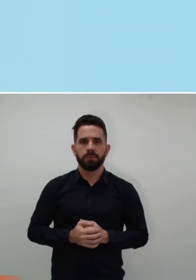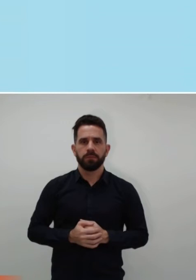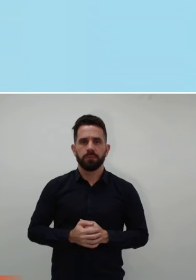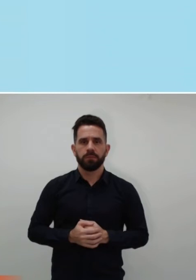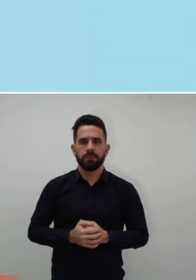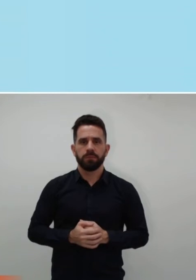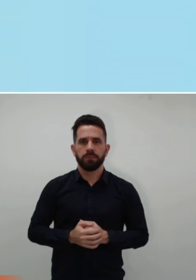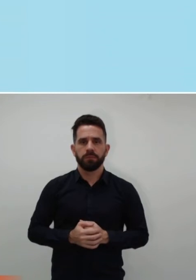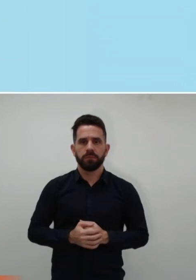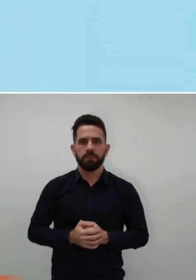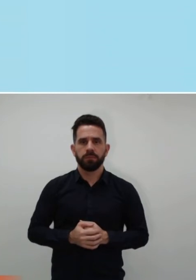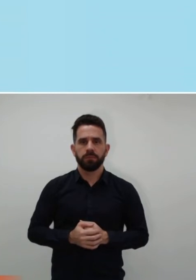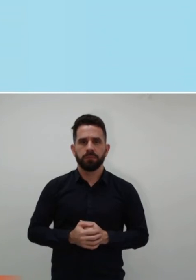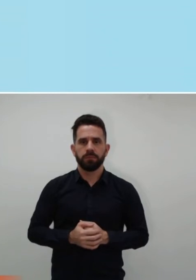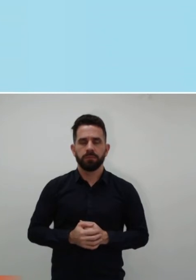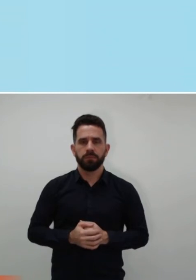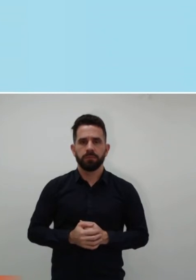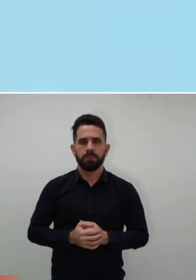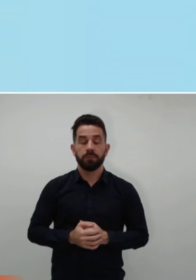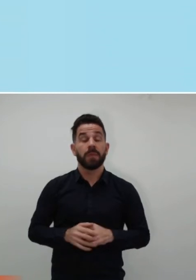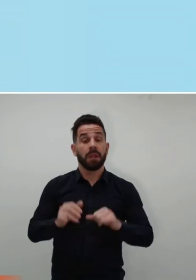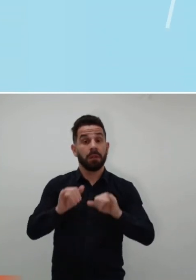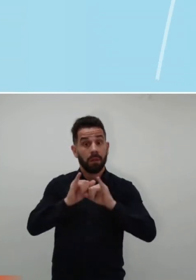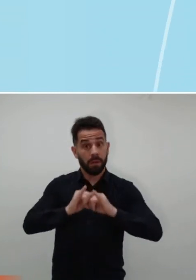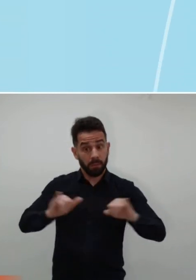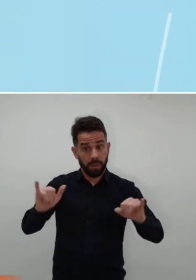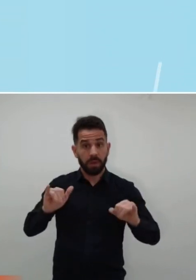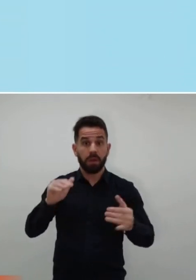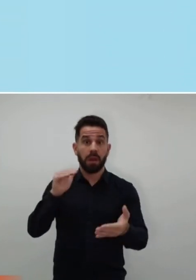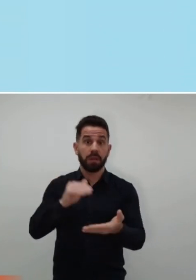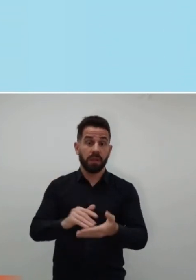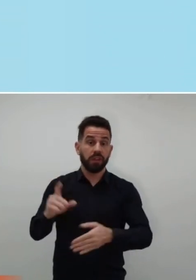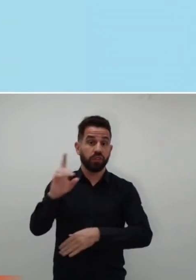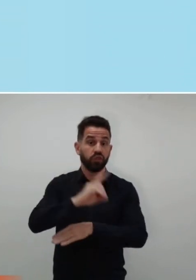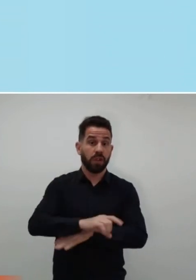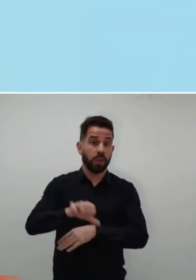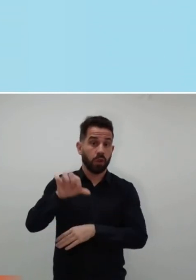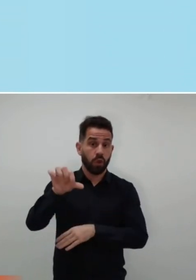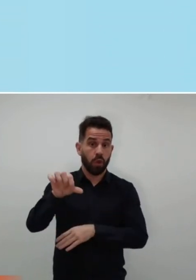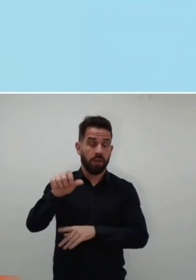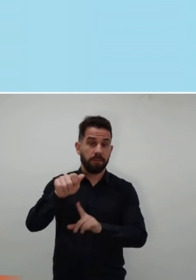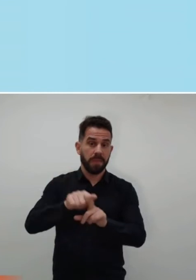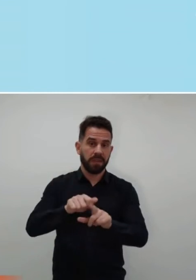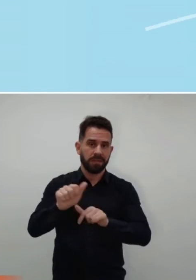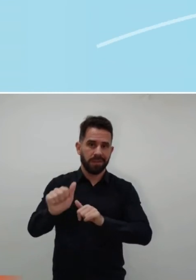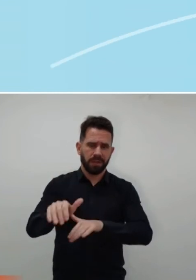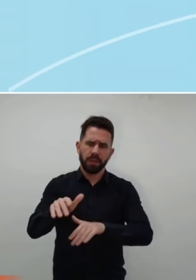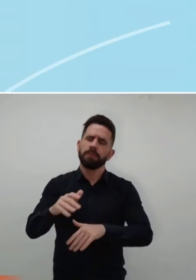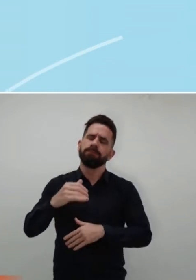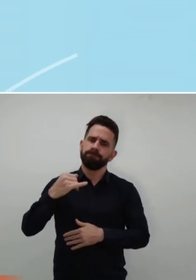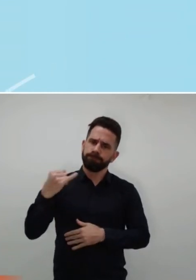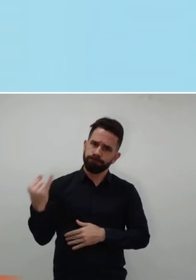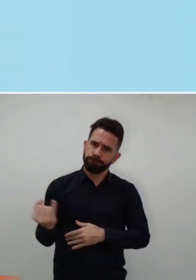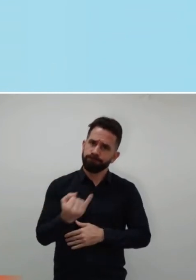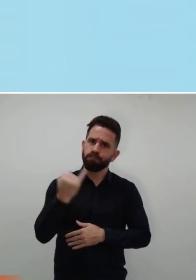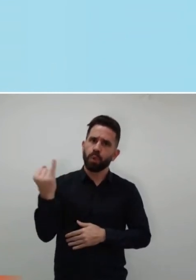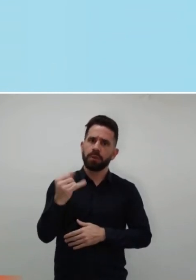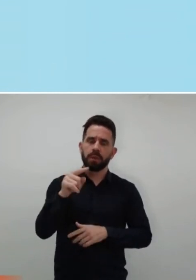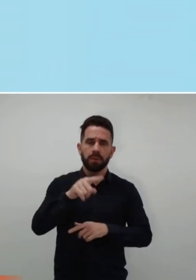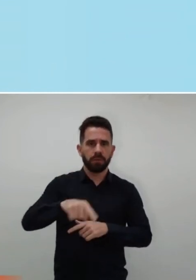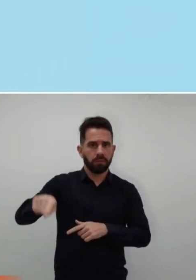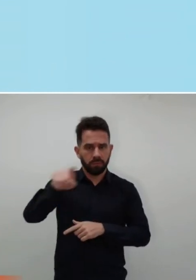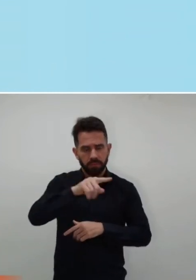saude.go.gov.br. Essa campanha prossegue até o dia 9 de setembro e é muito, muito, muito importante para que a